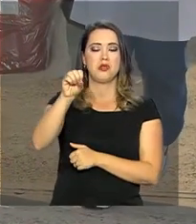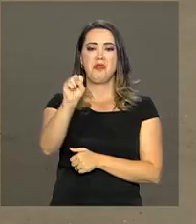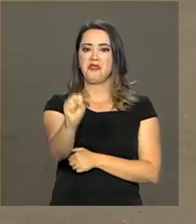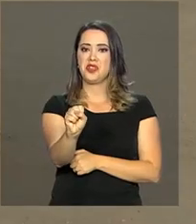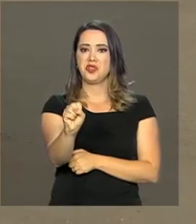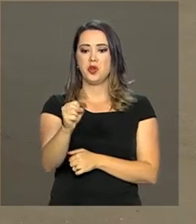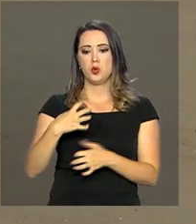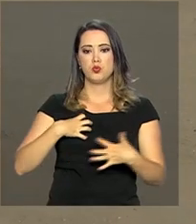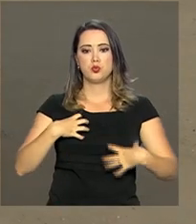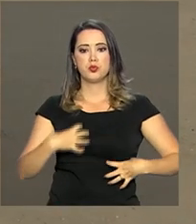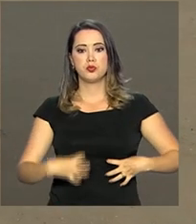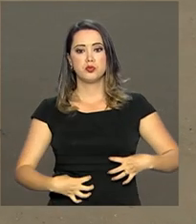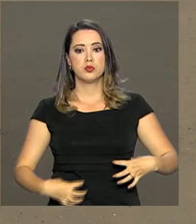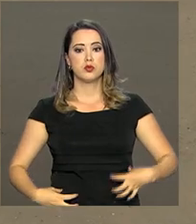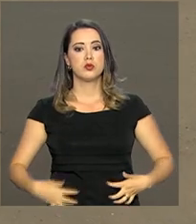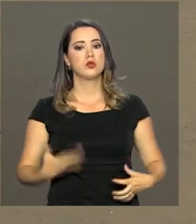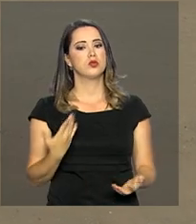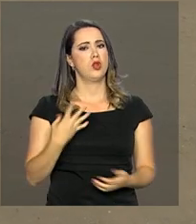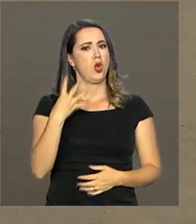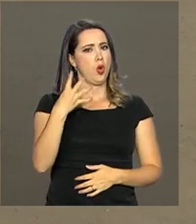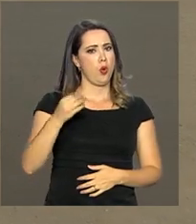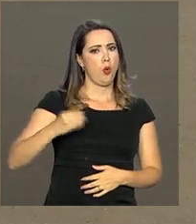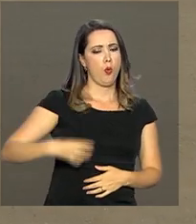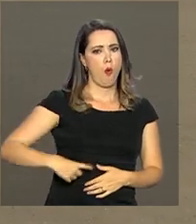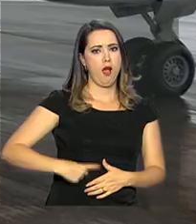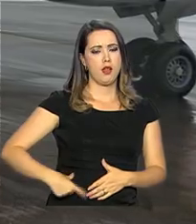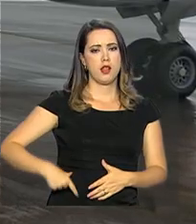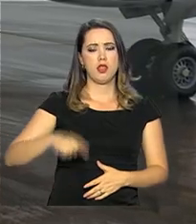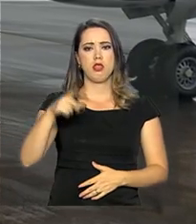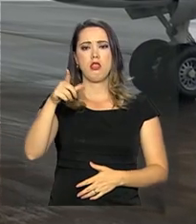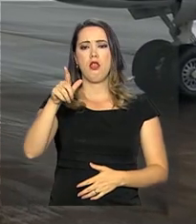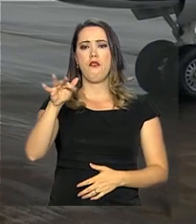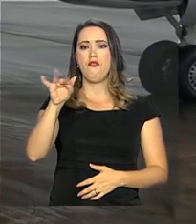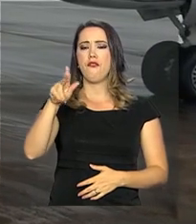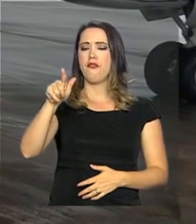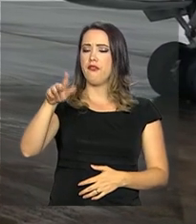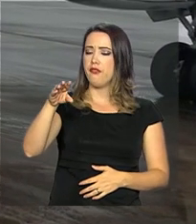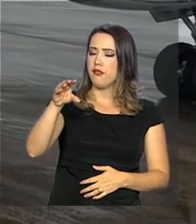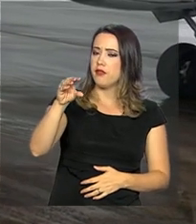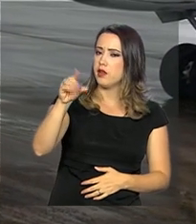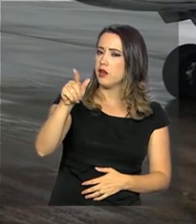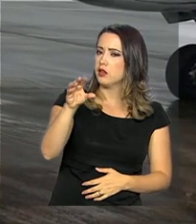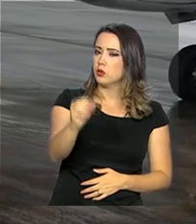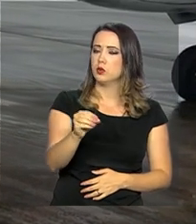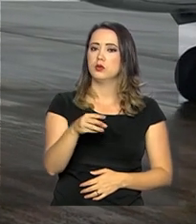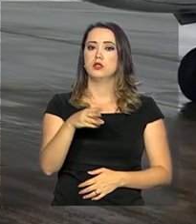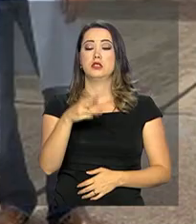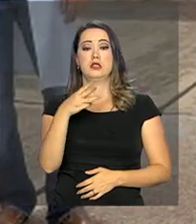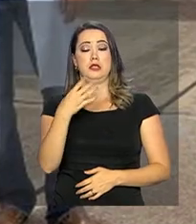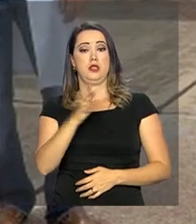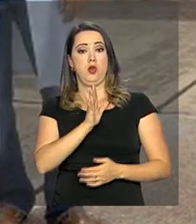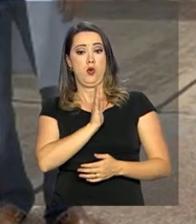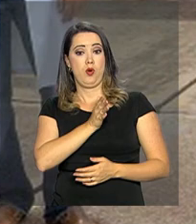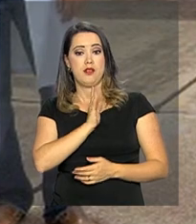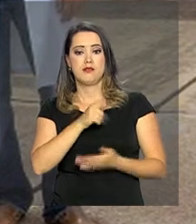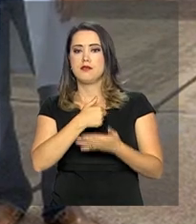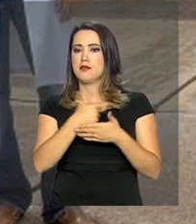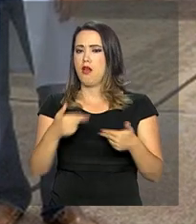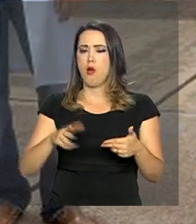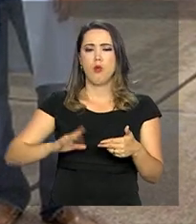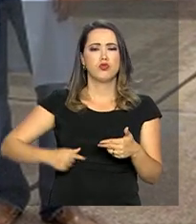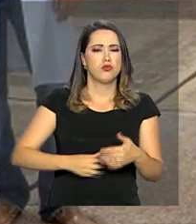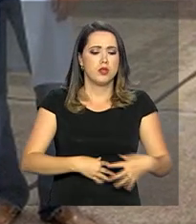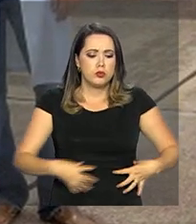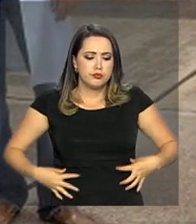órgãos sendo 40 fígados 37 corações e 13 rins 7 pulmões e um pâncreas